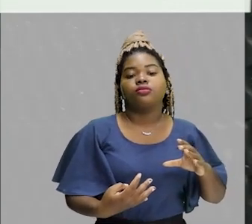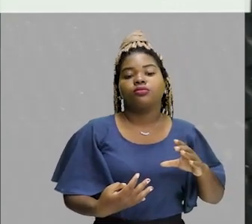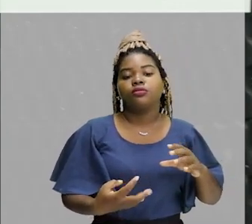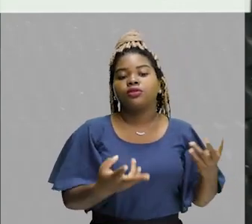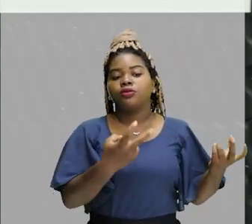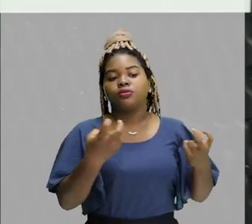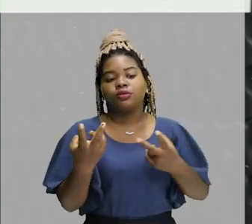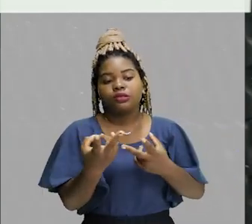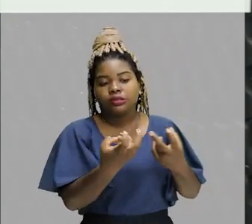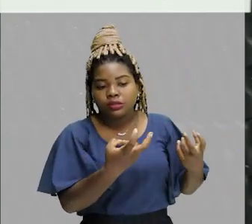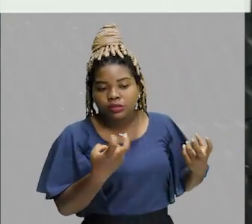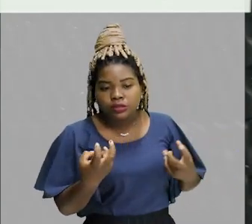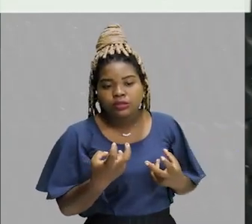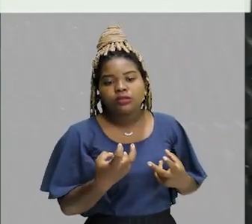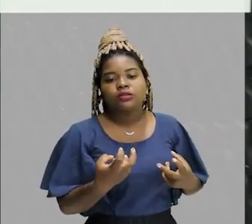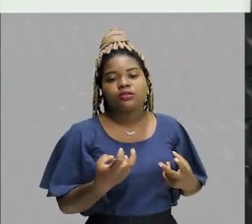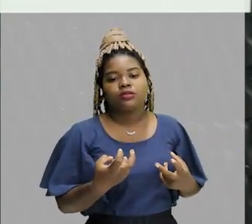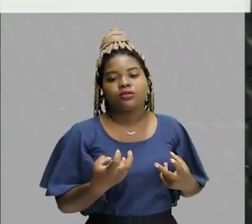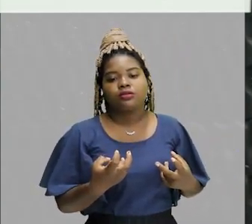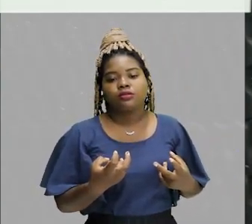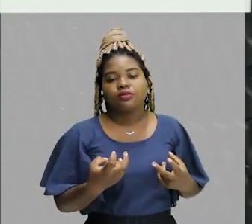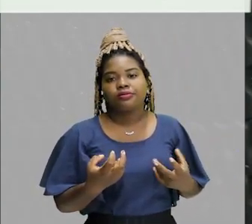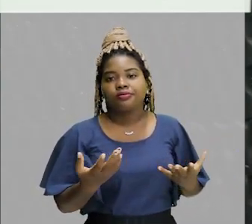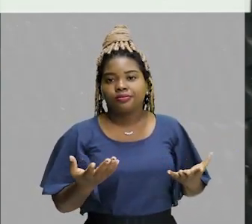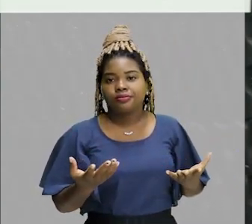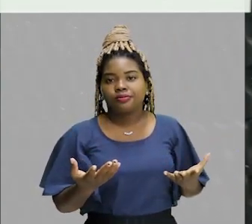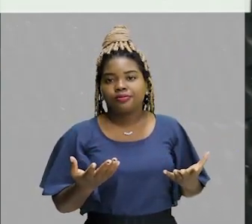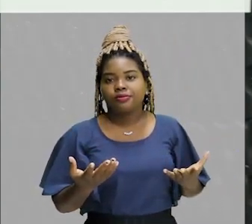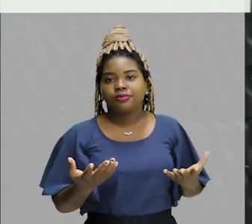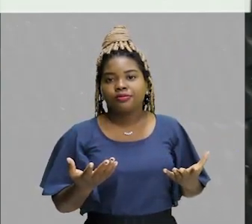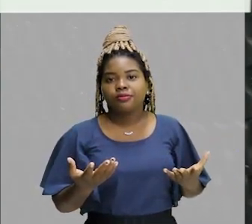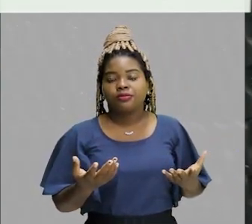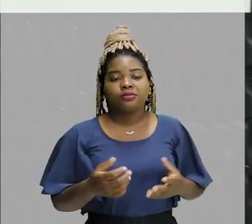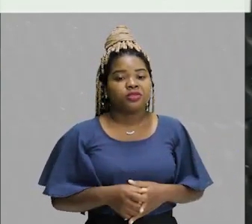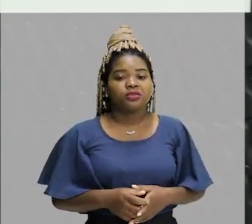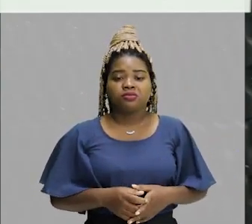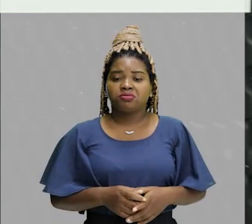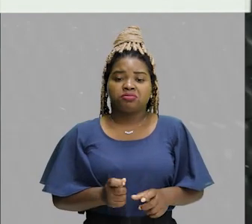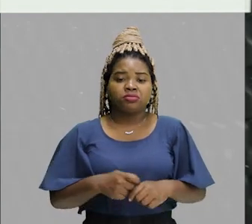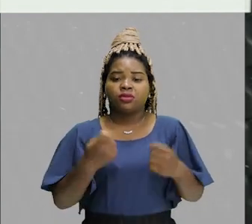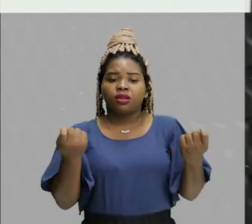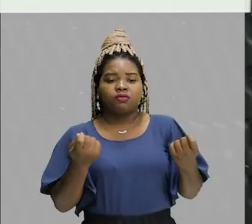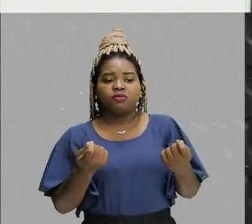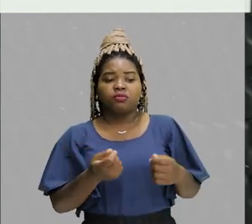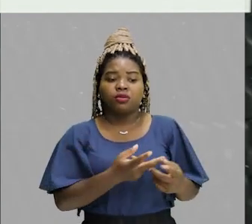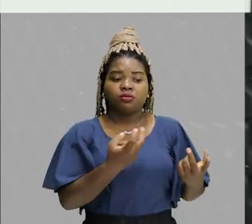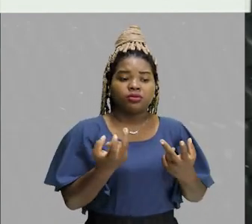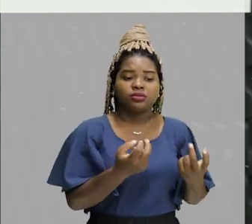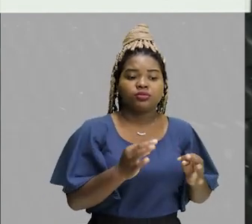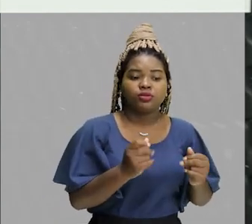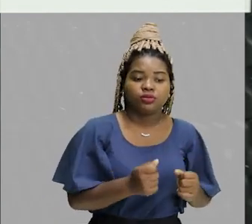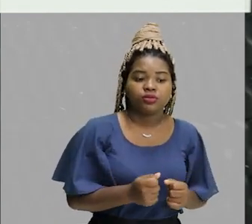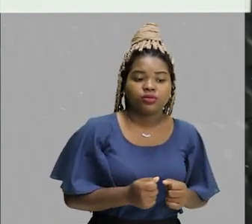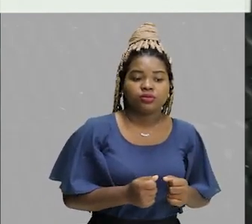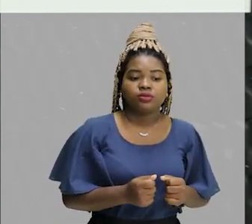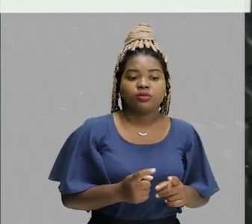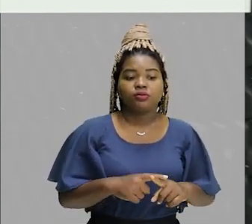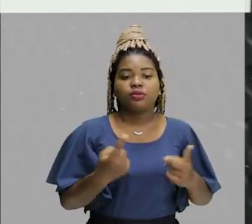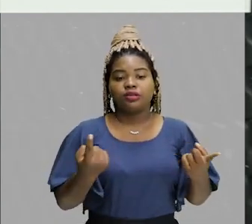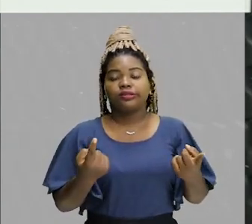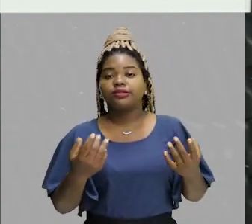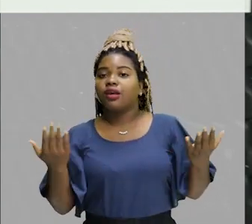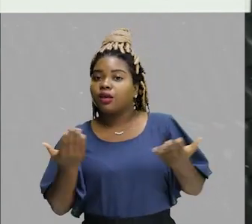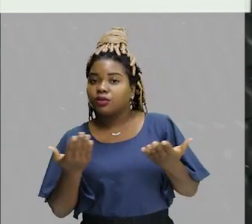analisei em 3, em 1000, em 1 milhão. Obviamente eu não consegui analisar todos, mas eu vou extrapolar. Aí é que vem o processo do